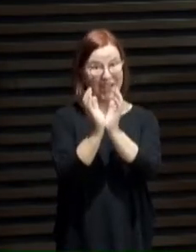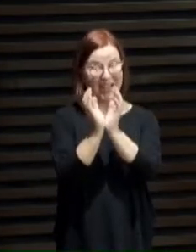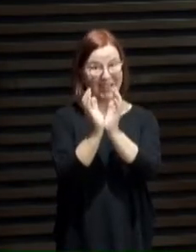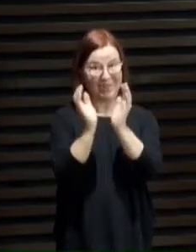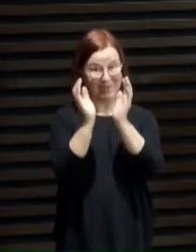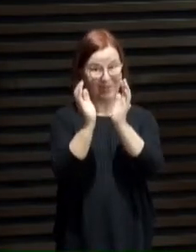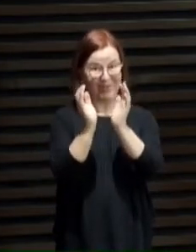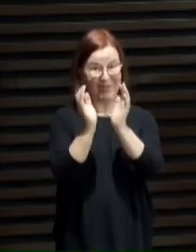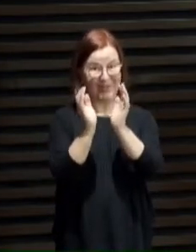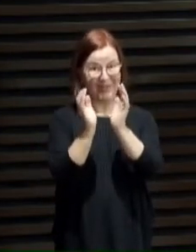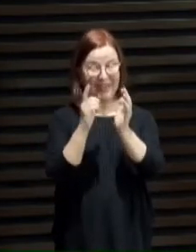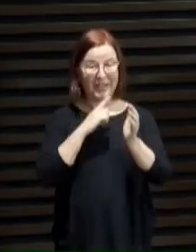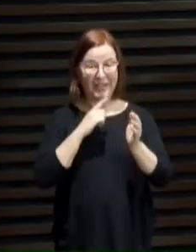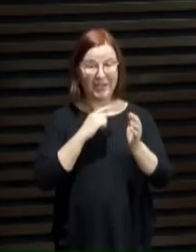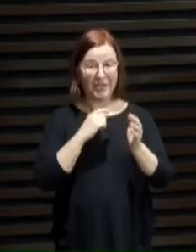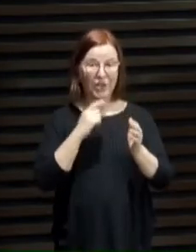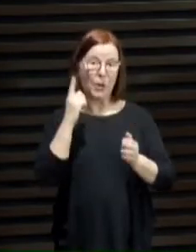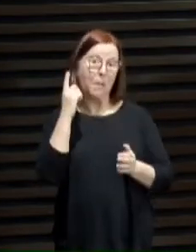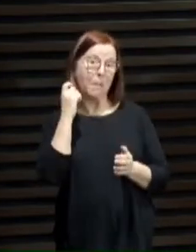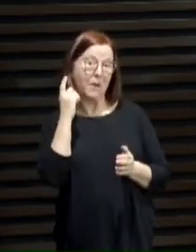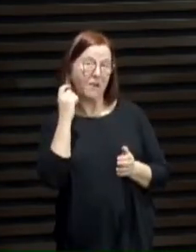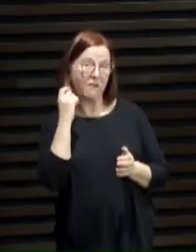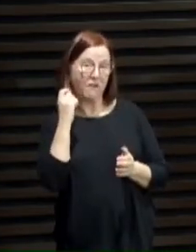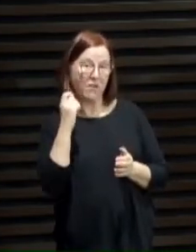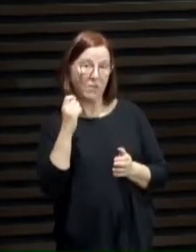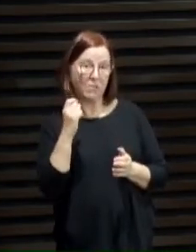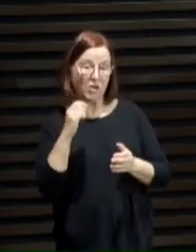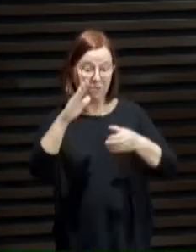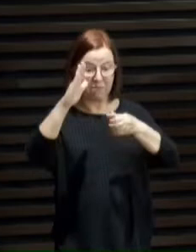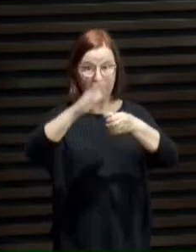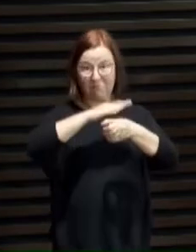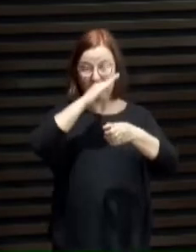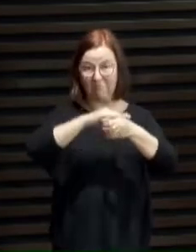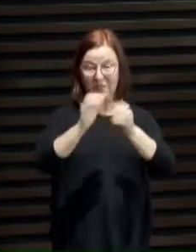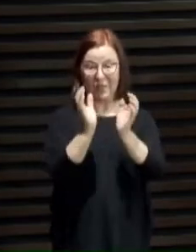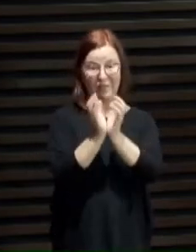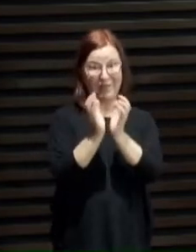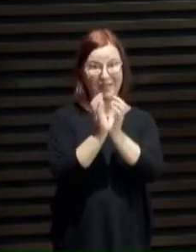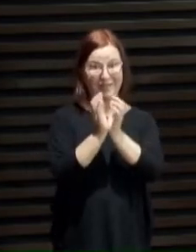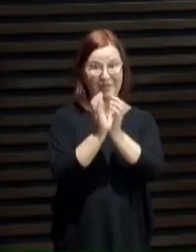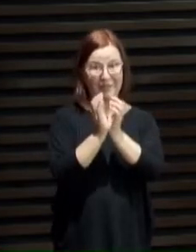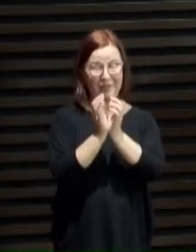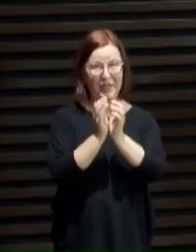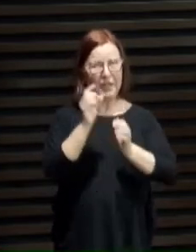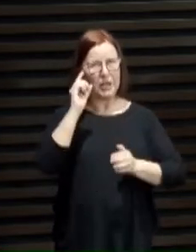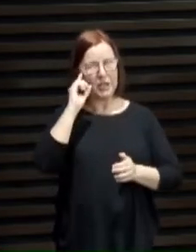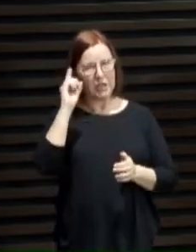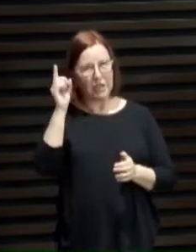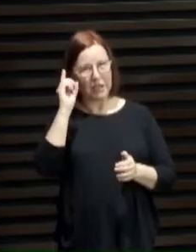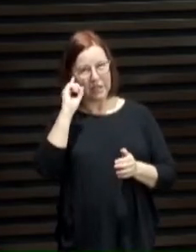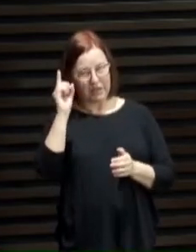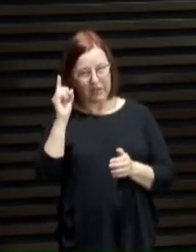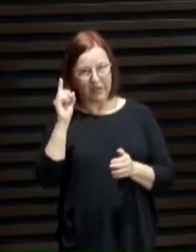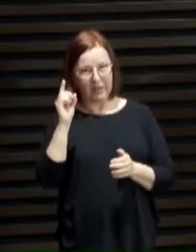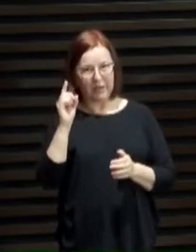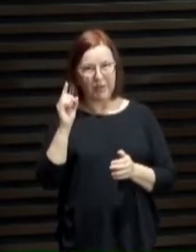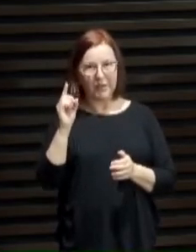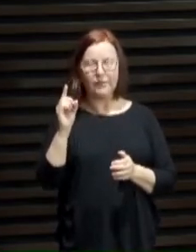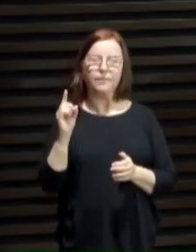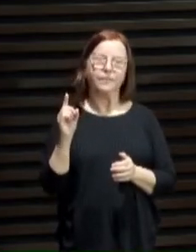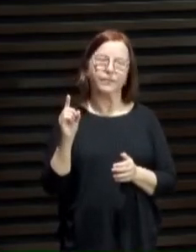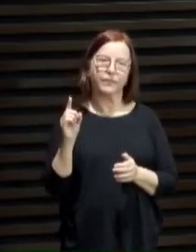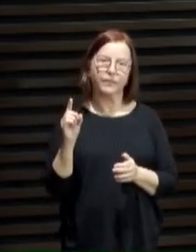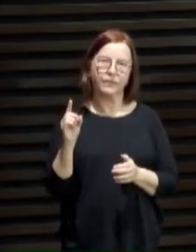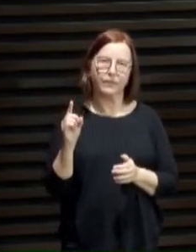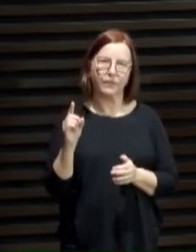estava o perfume todinho, onde dia a dia ela ia lá, colhia, colocava